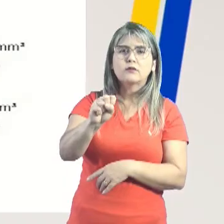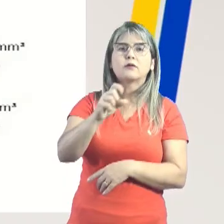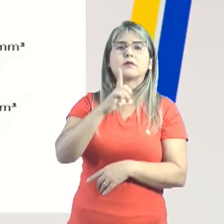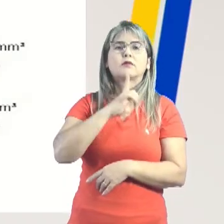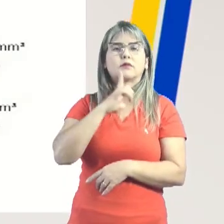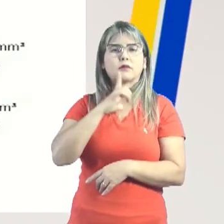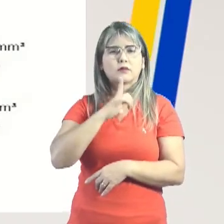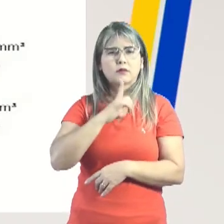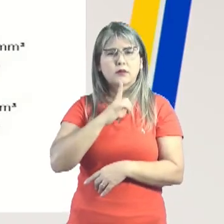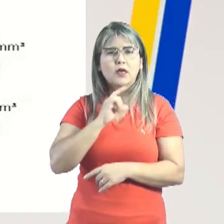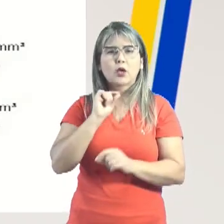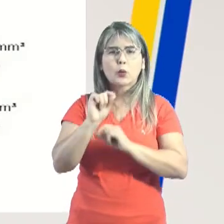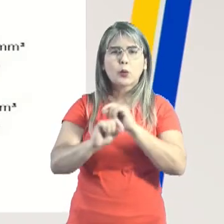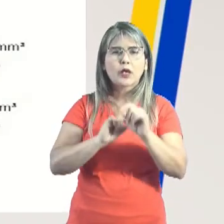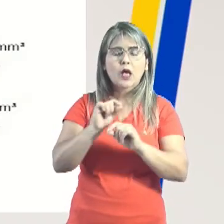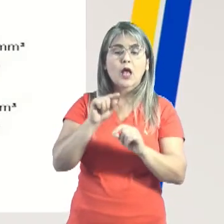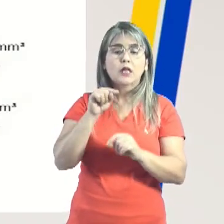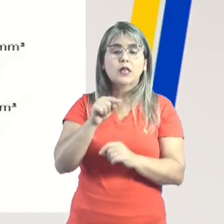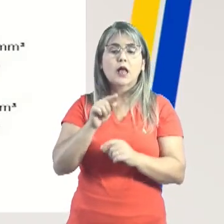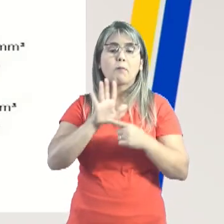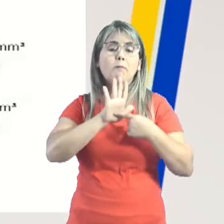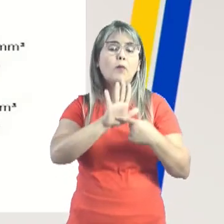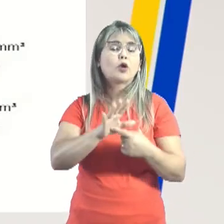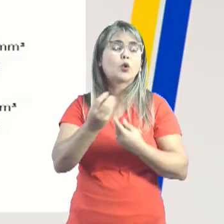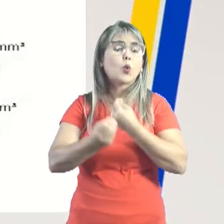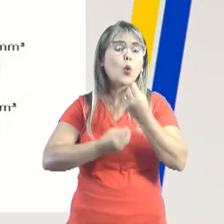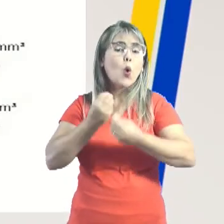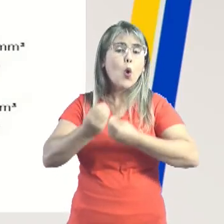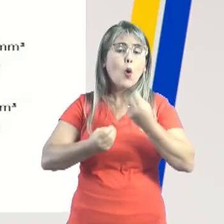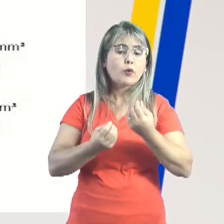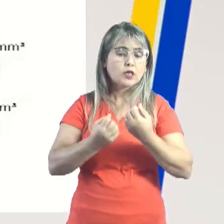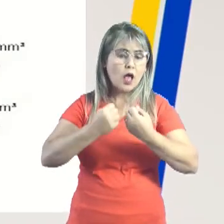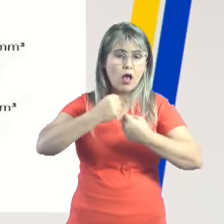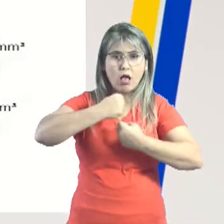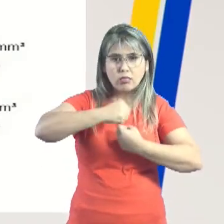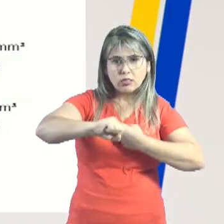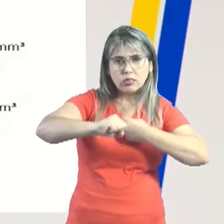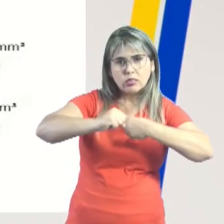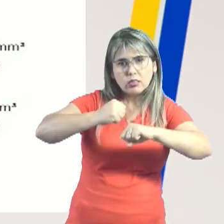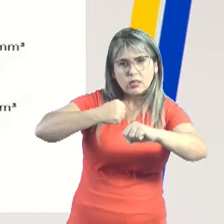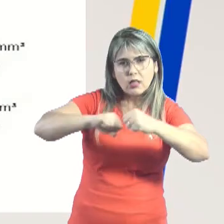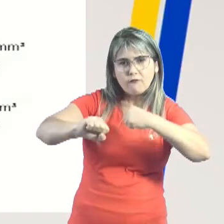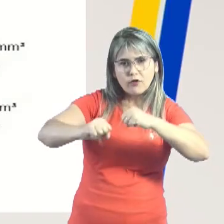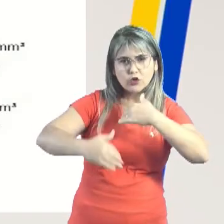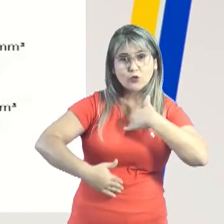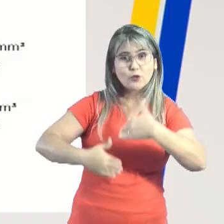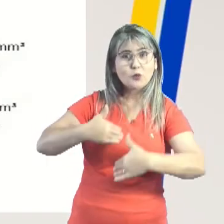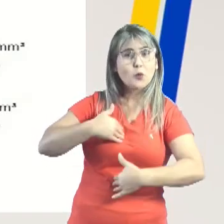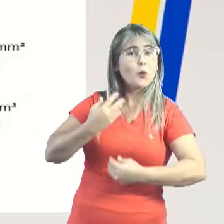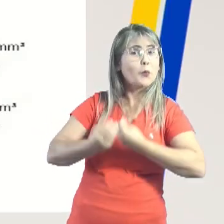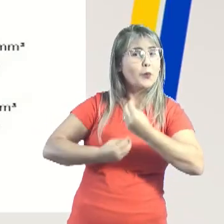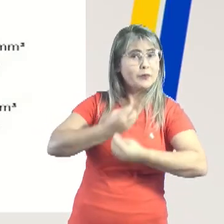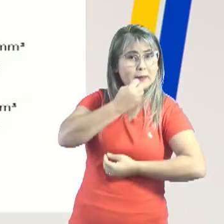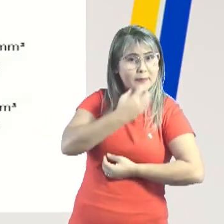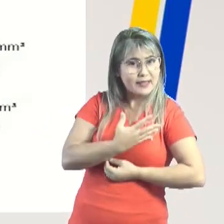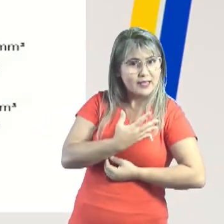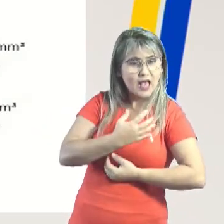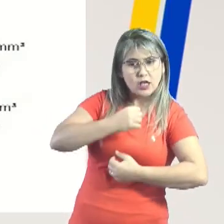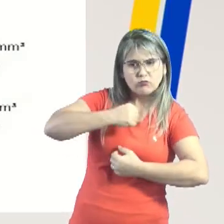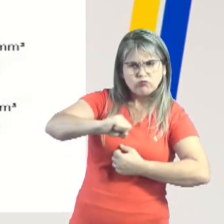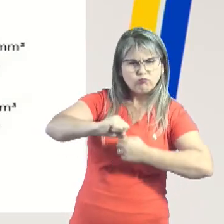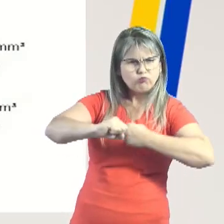8.700 por milímetros cúbicos. Né? Qual é o padrão? aqui entre 4 milhões e 500,